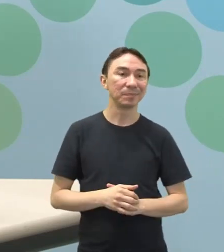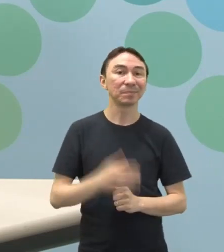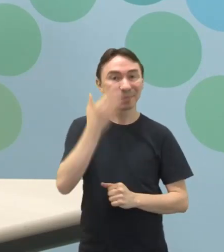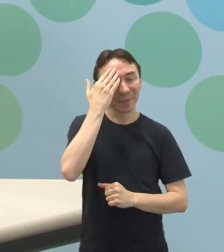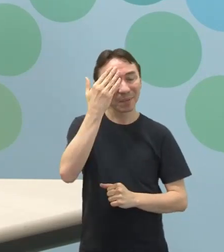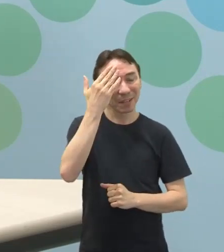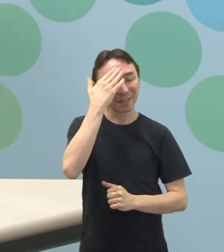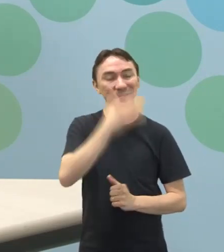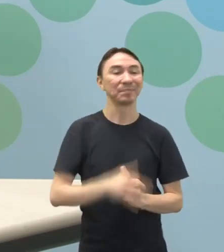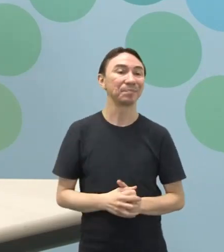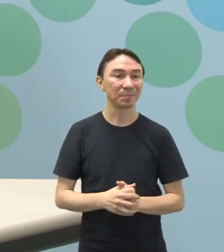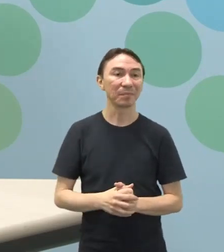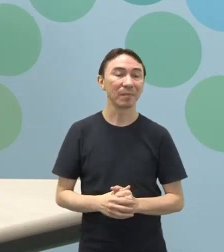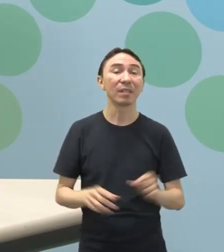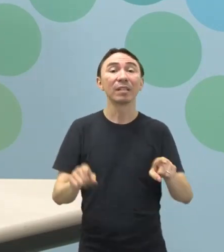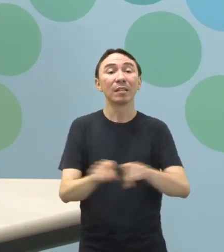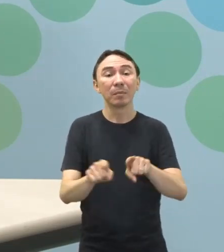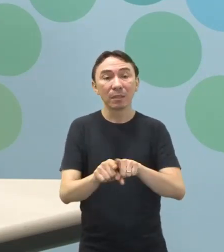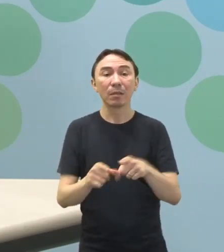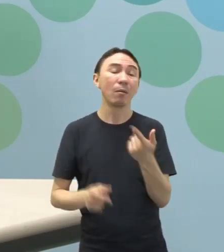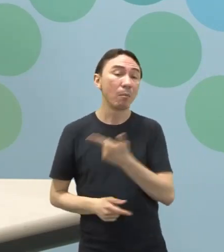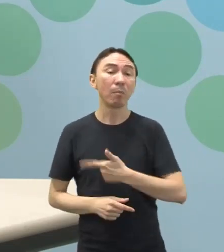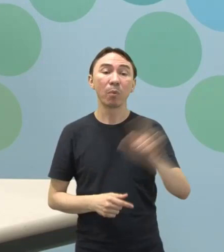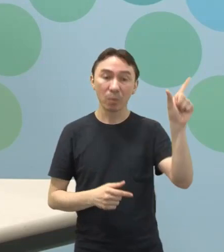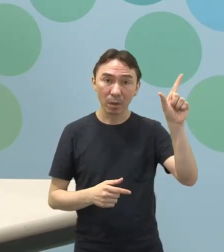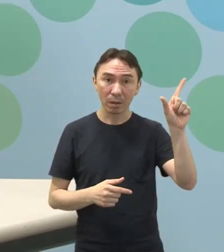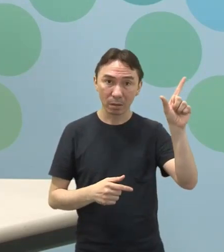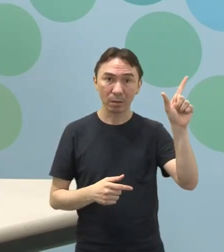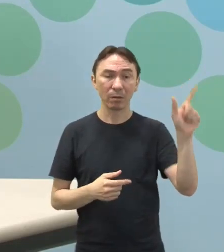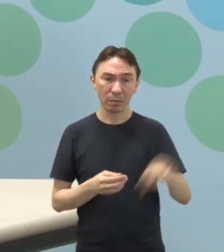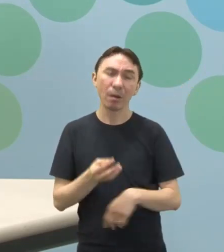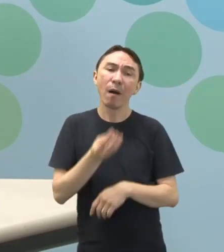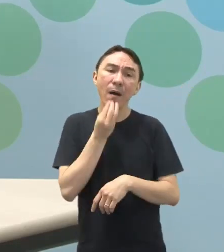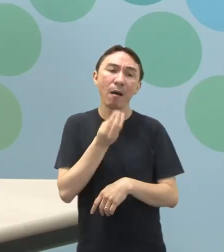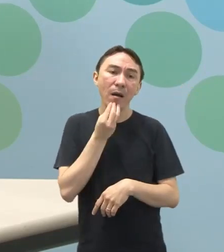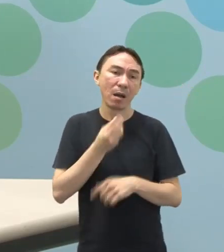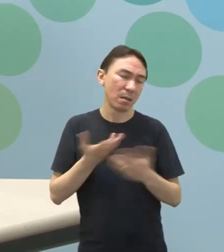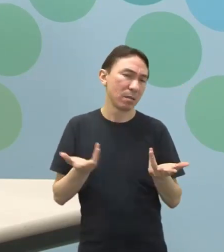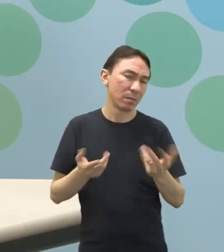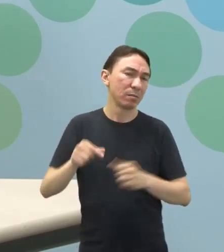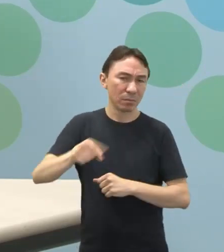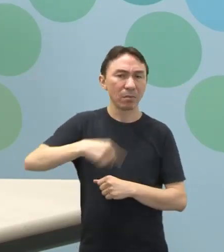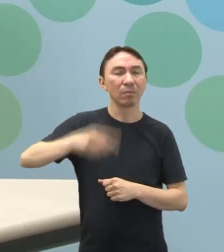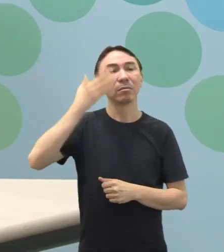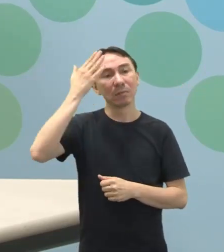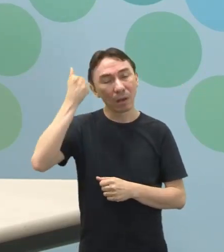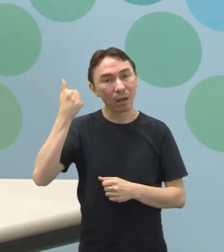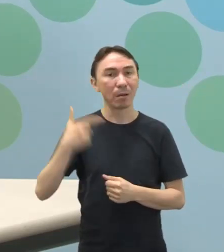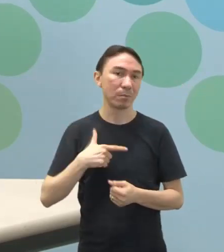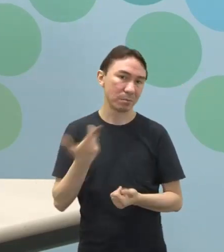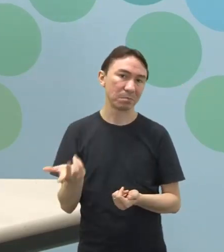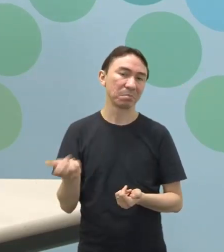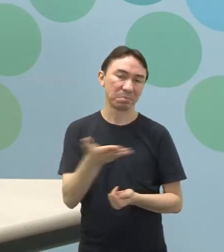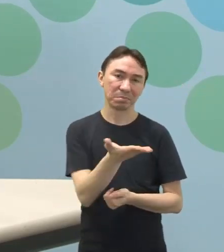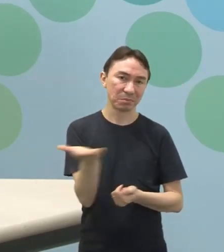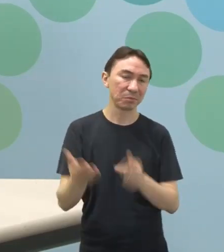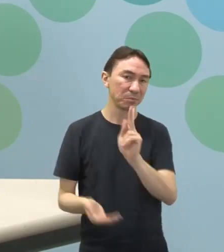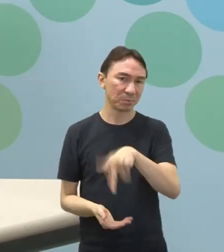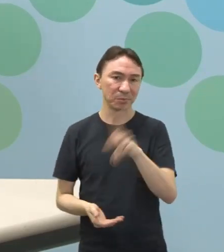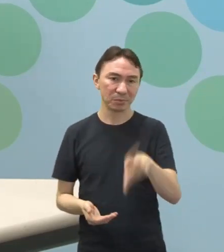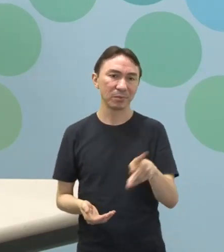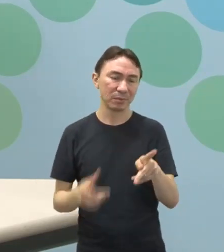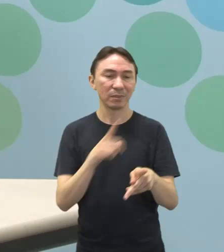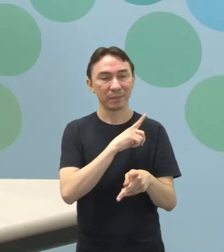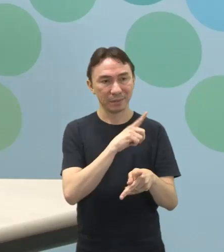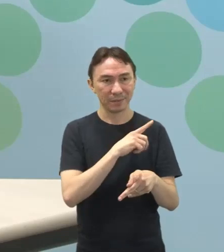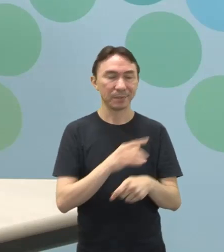existem outras possibilidades também que nós já sabemos que os professores colocam esse em prática no seu dia-a-dia por exemplo